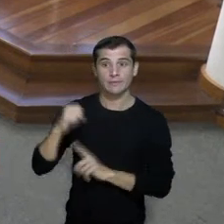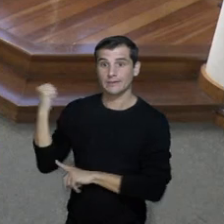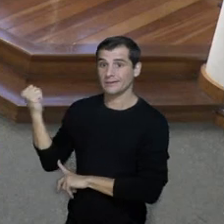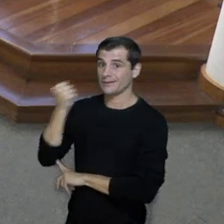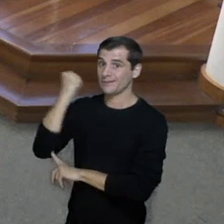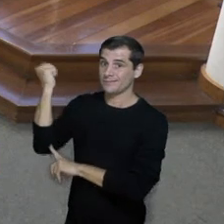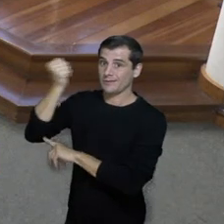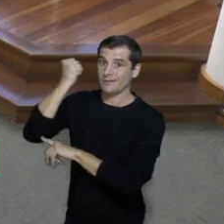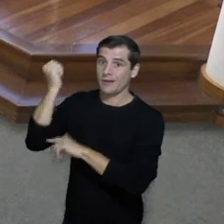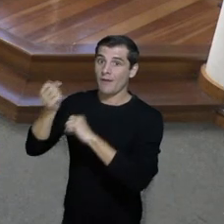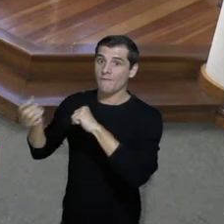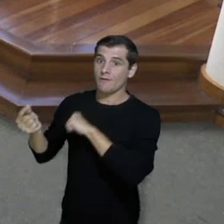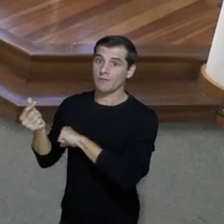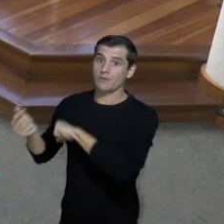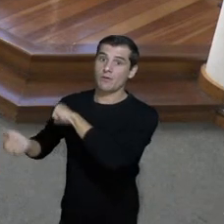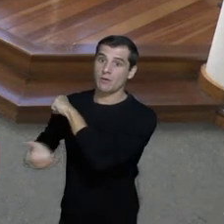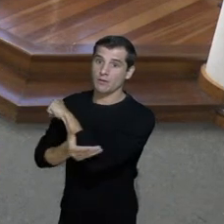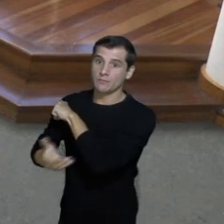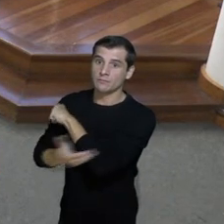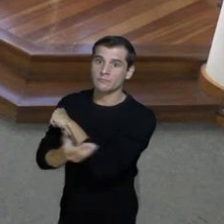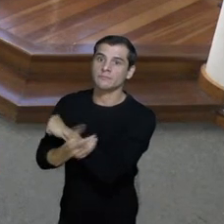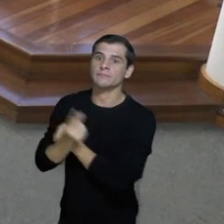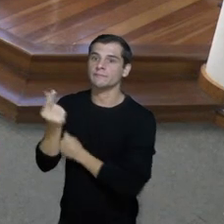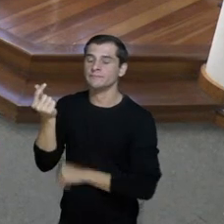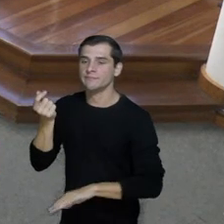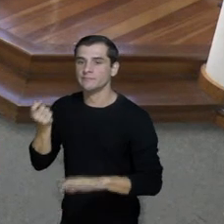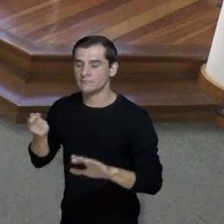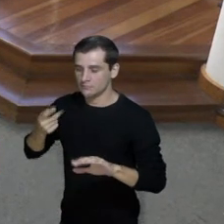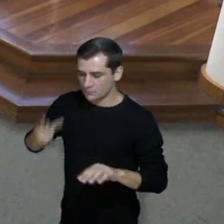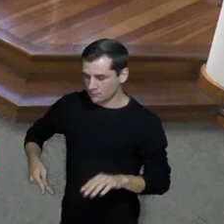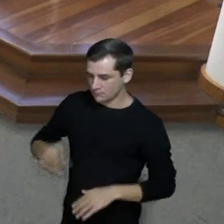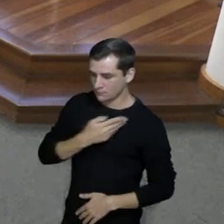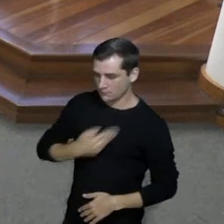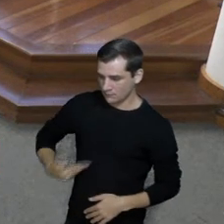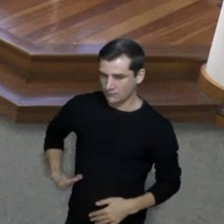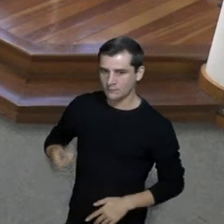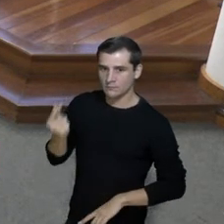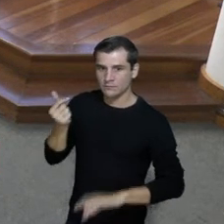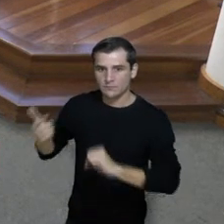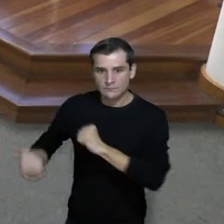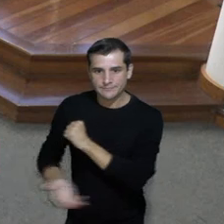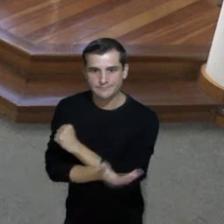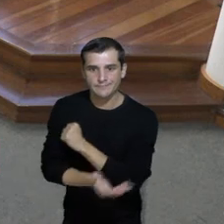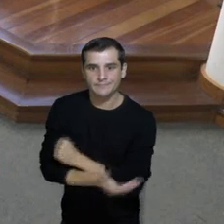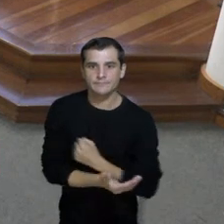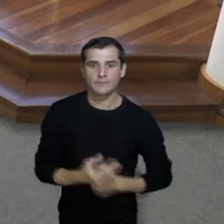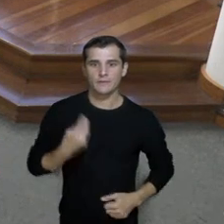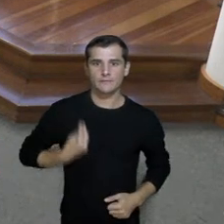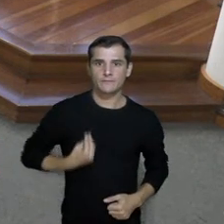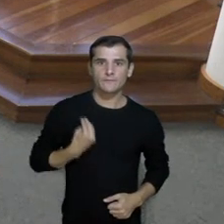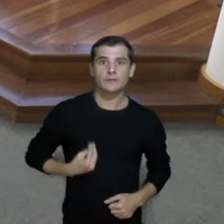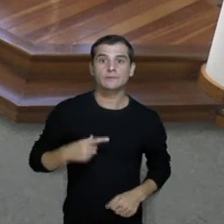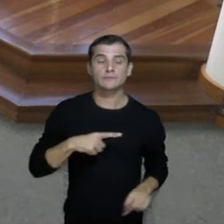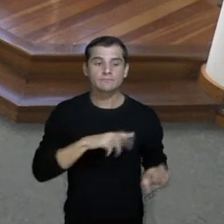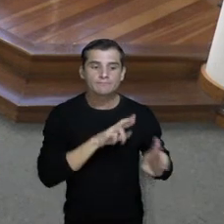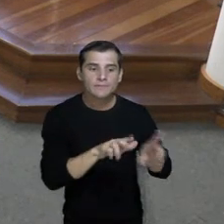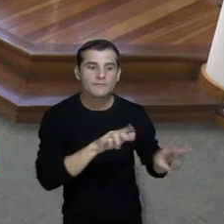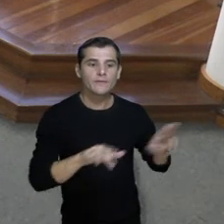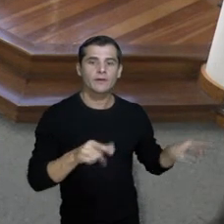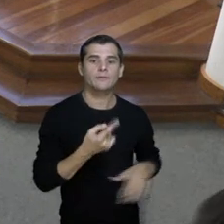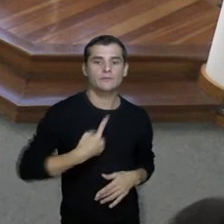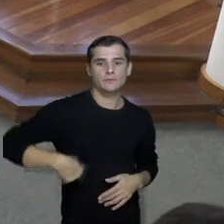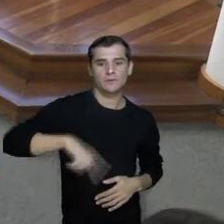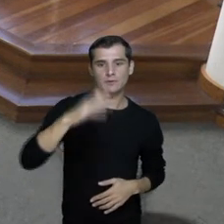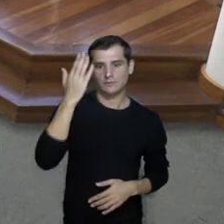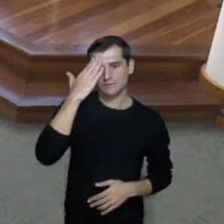que é o desvio de verbas públicas comprometendo serviços tão essenciais da da sociedade né nós que trabalhamos do lado de cá sabemos né da